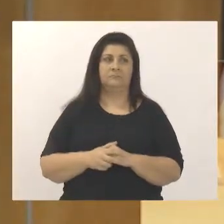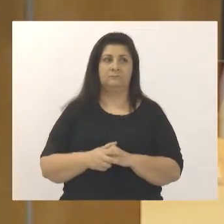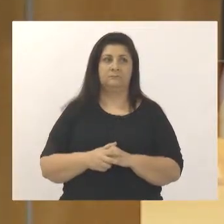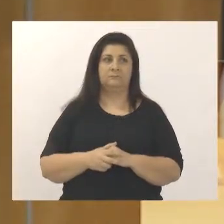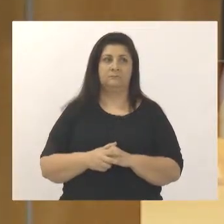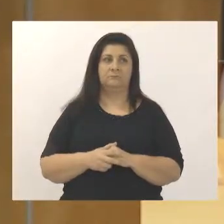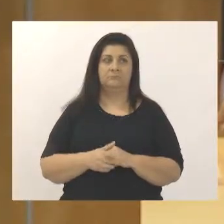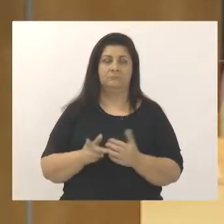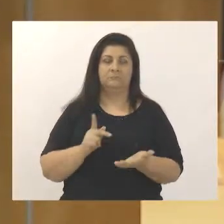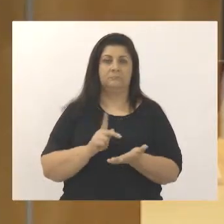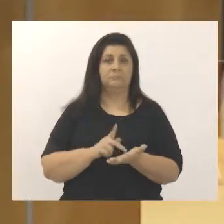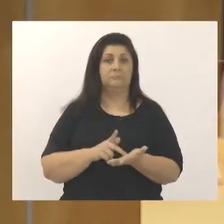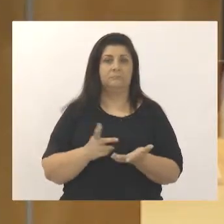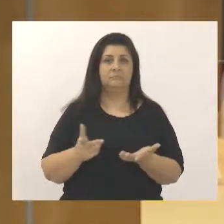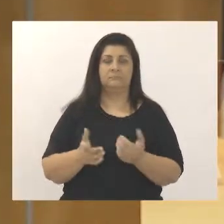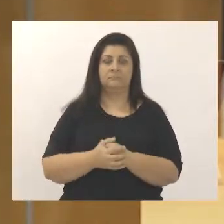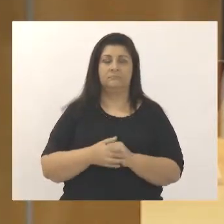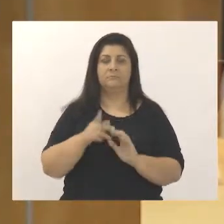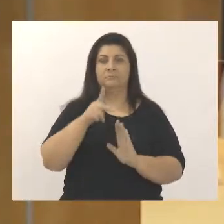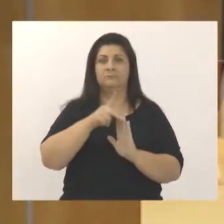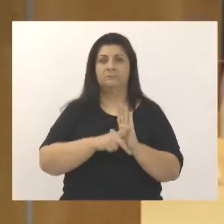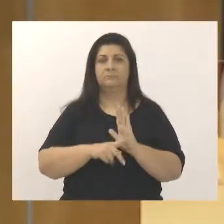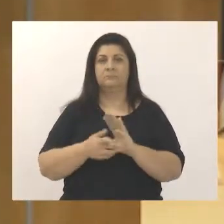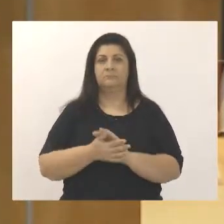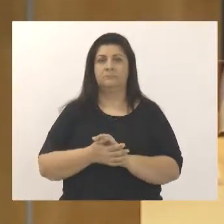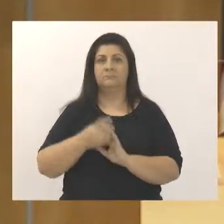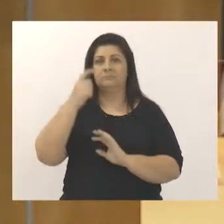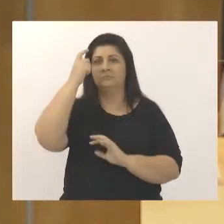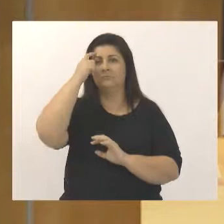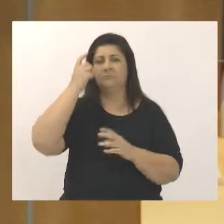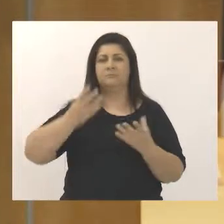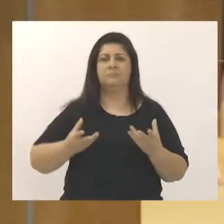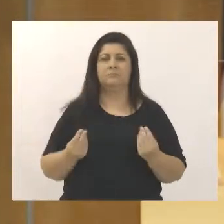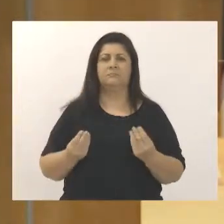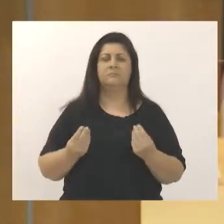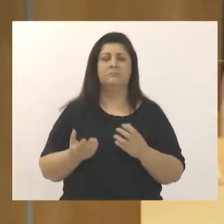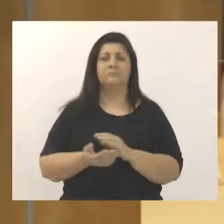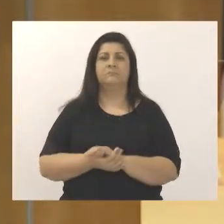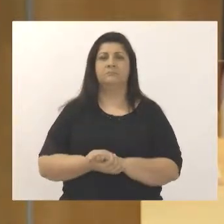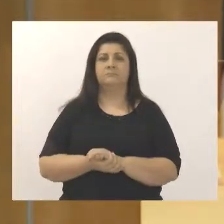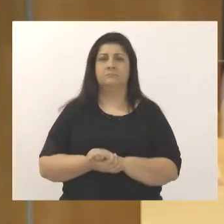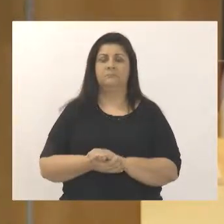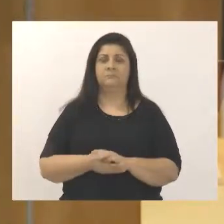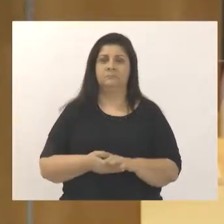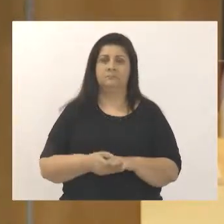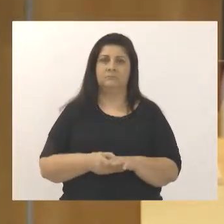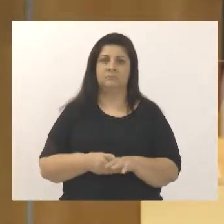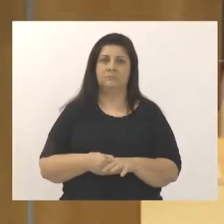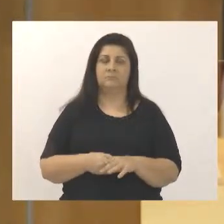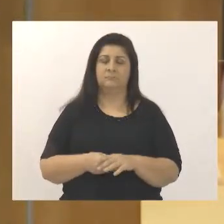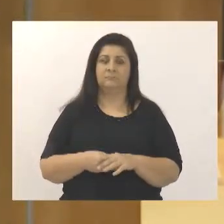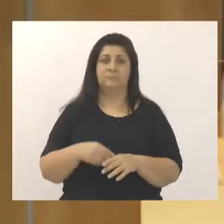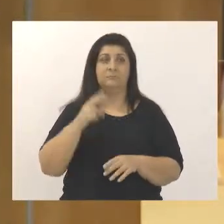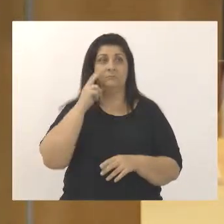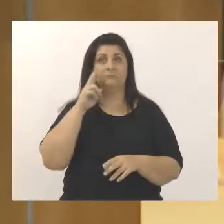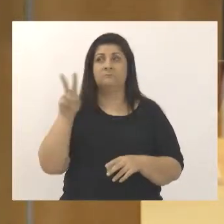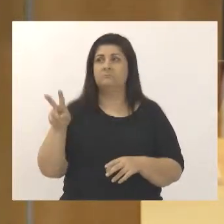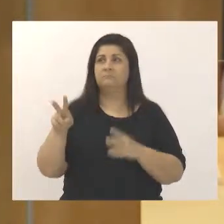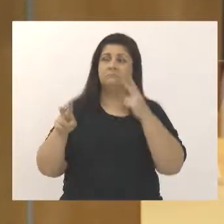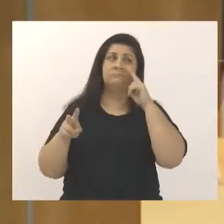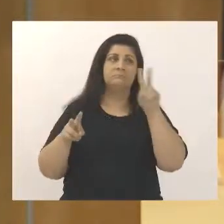realidade, esse projeto aí, eu pensei muito em relação a esse projeto, ouvindo vários lados,